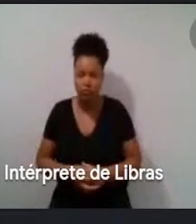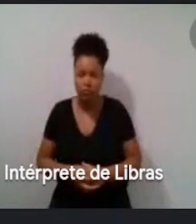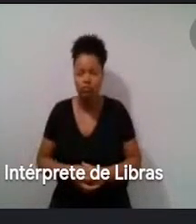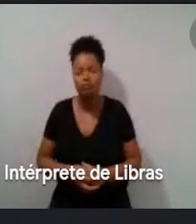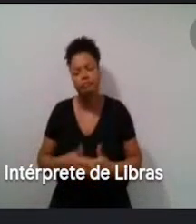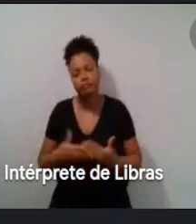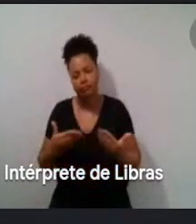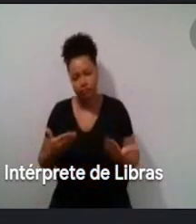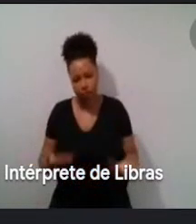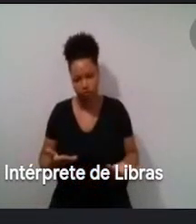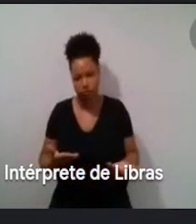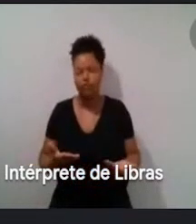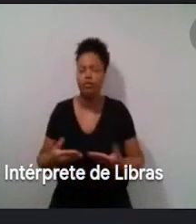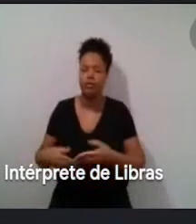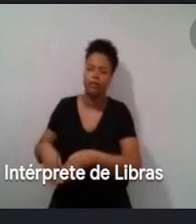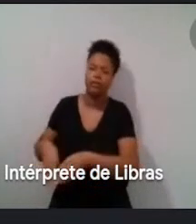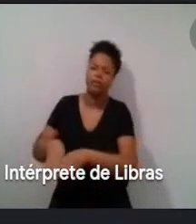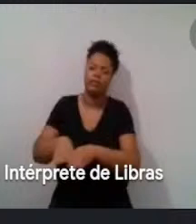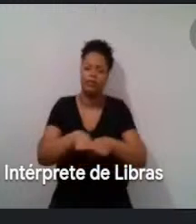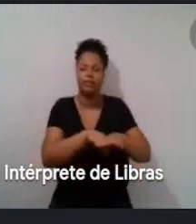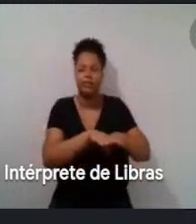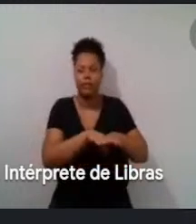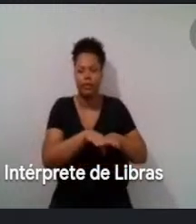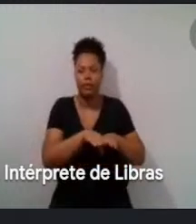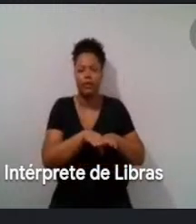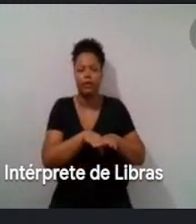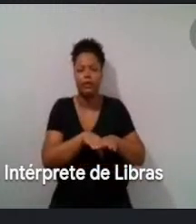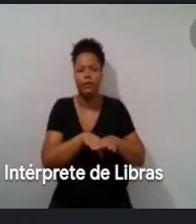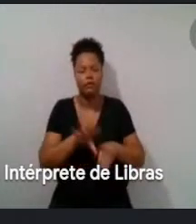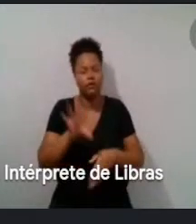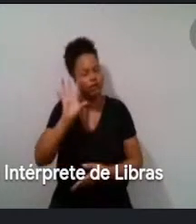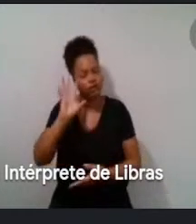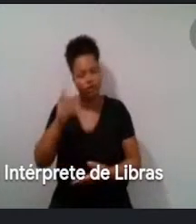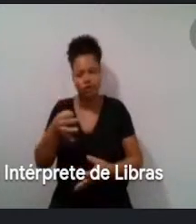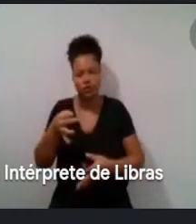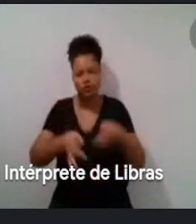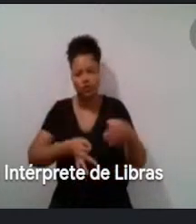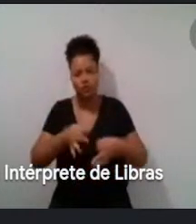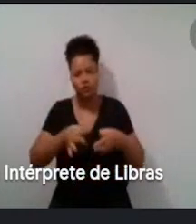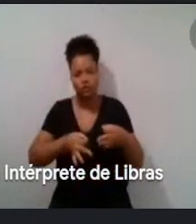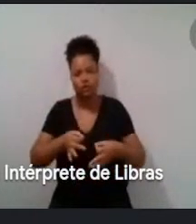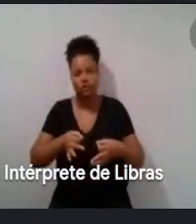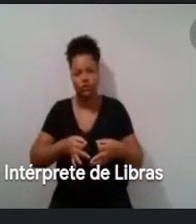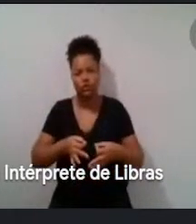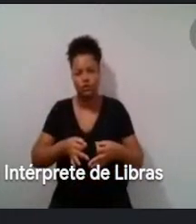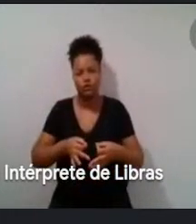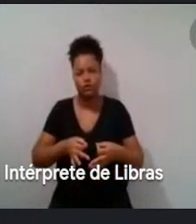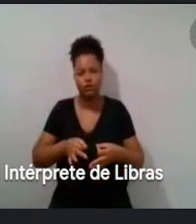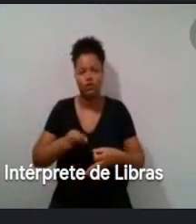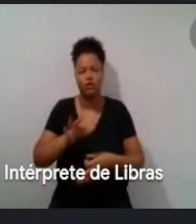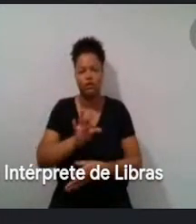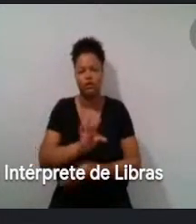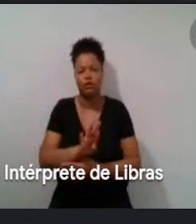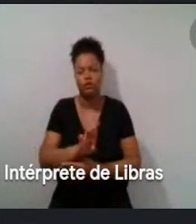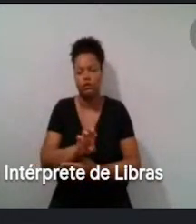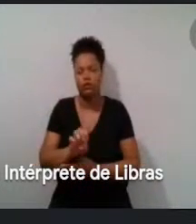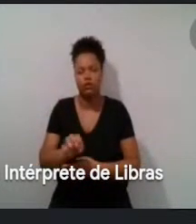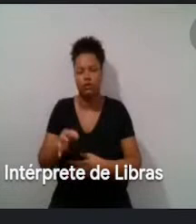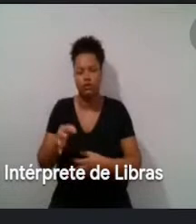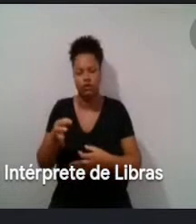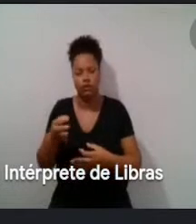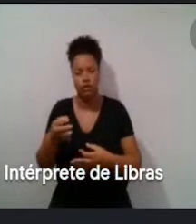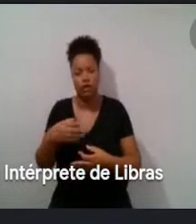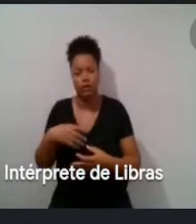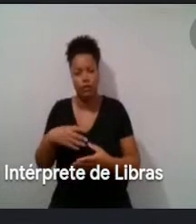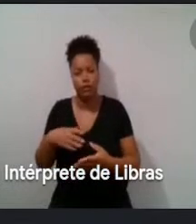Então, por unanimidade, decide o tribunal designar, o Tribunal Regional Eleitoral, designar para exercer